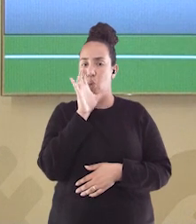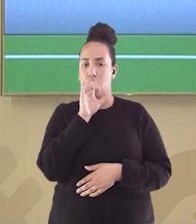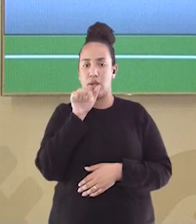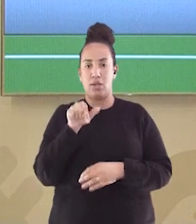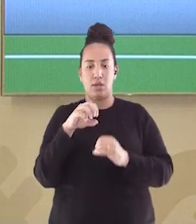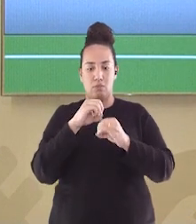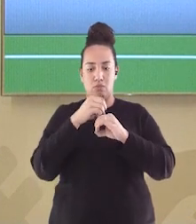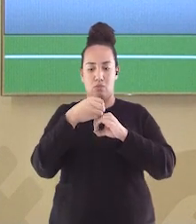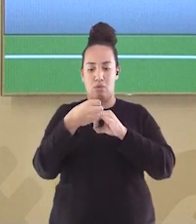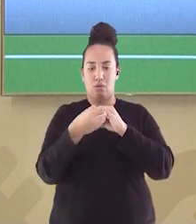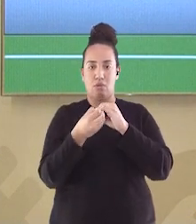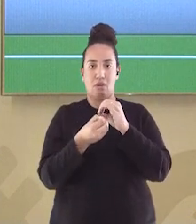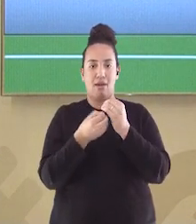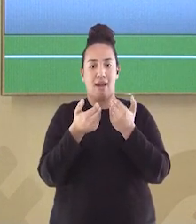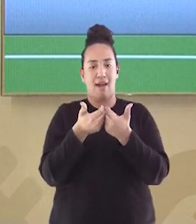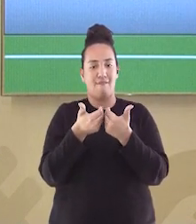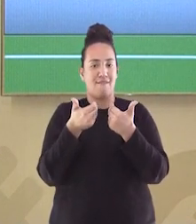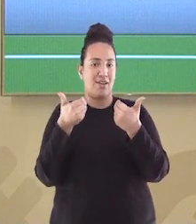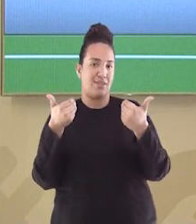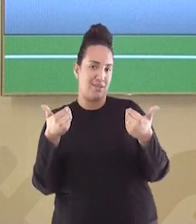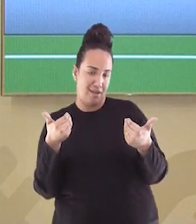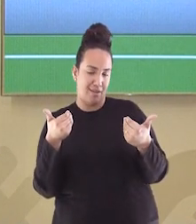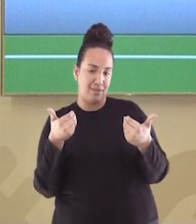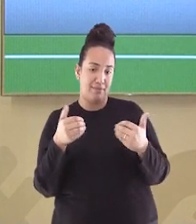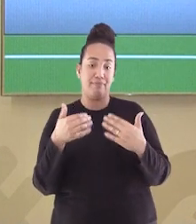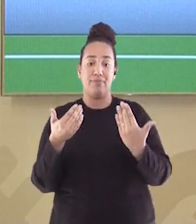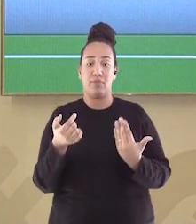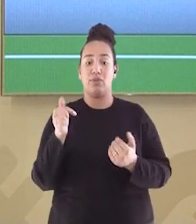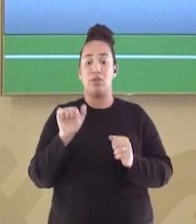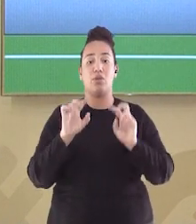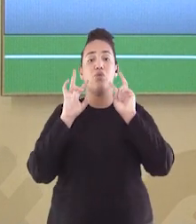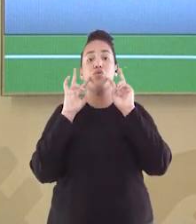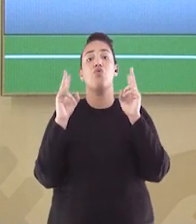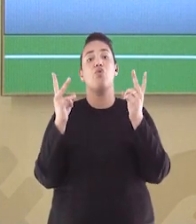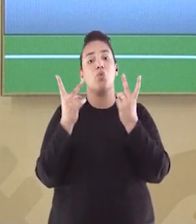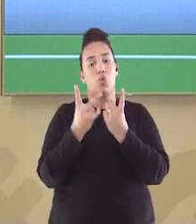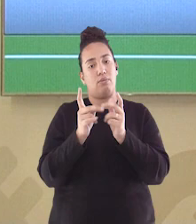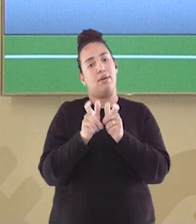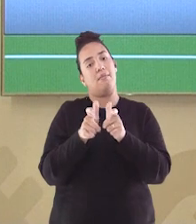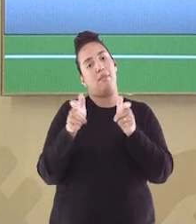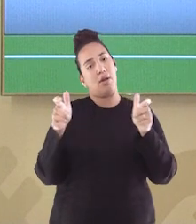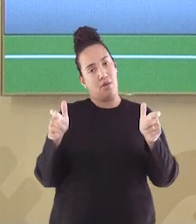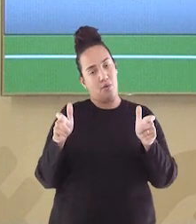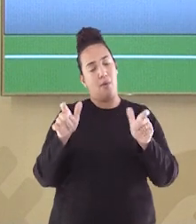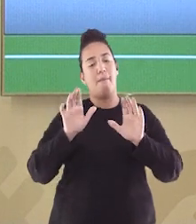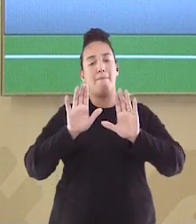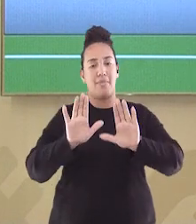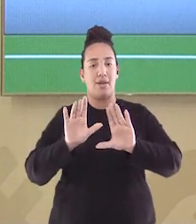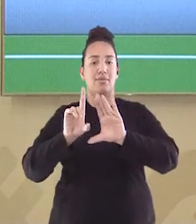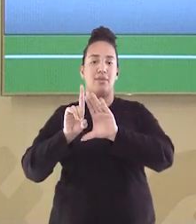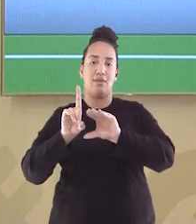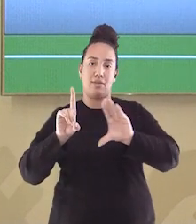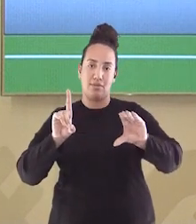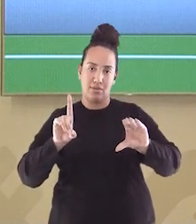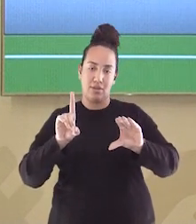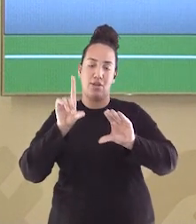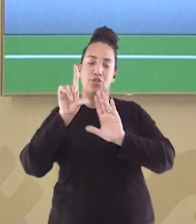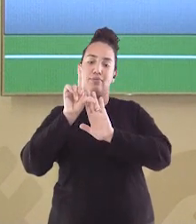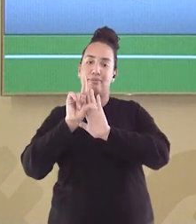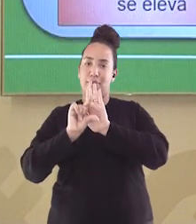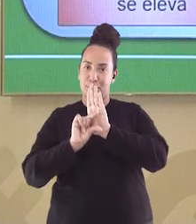apresenta moléculas mais separadas umas das outras. Então, tem um volume maior, em compensação, sua densidade é